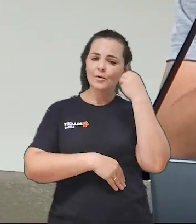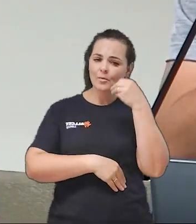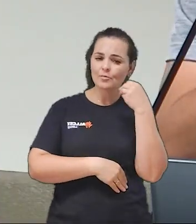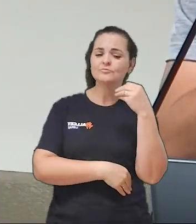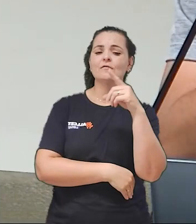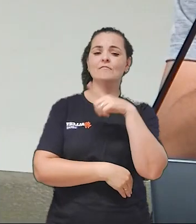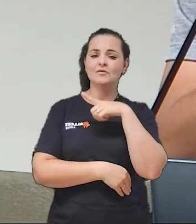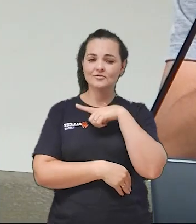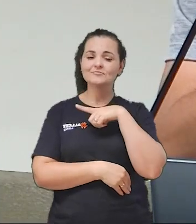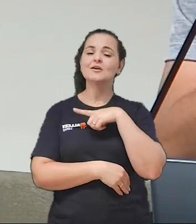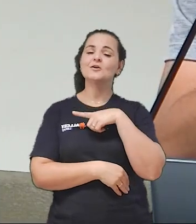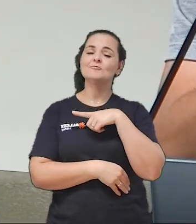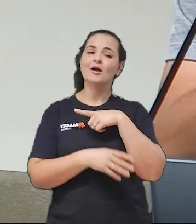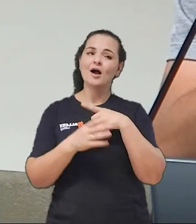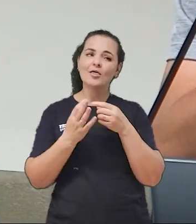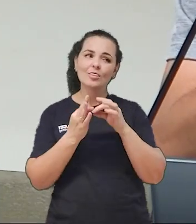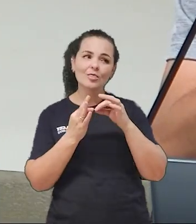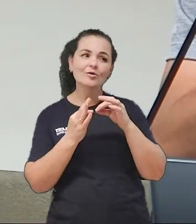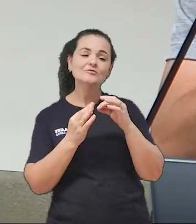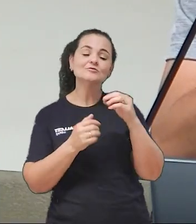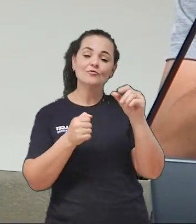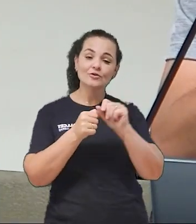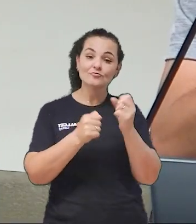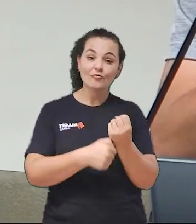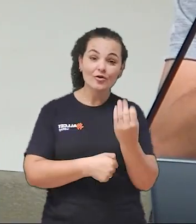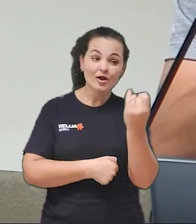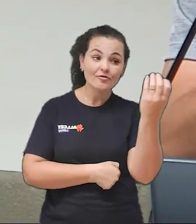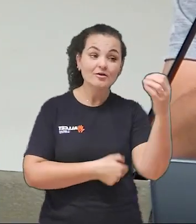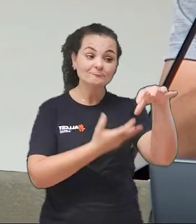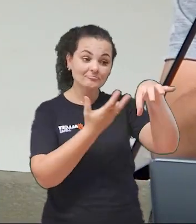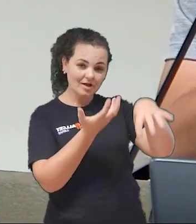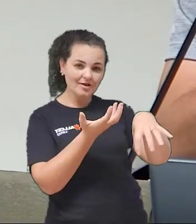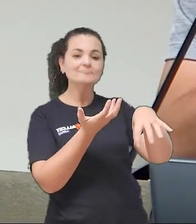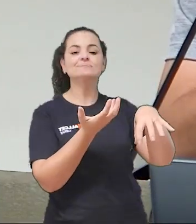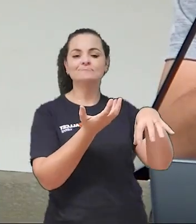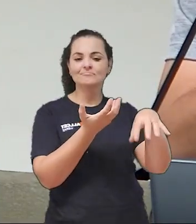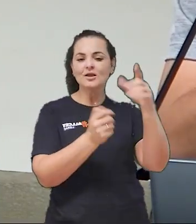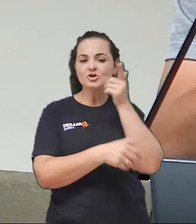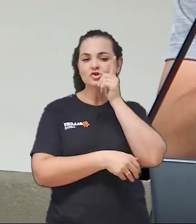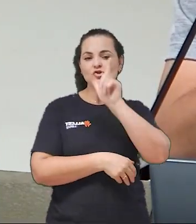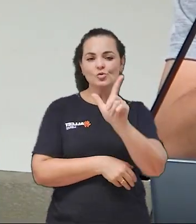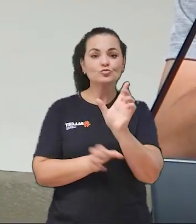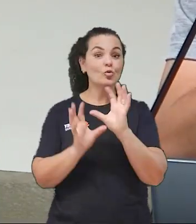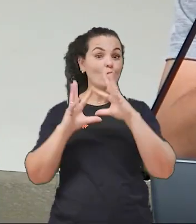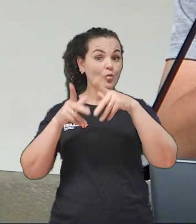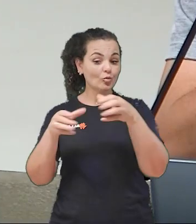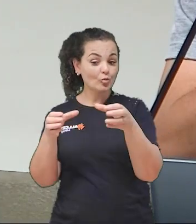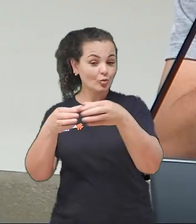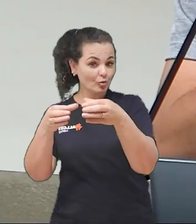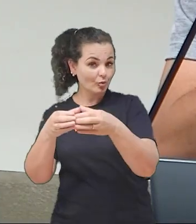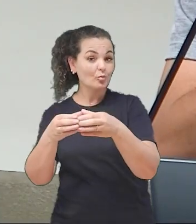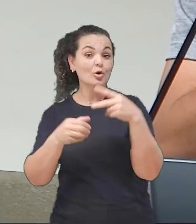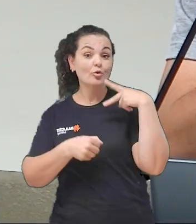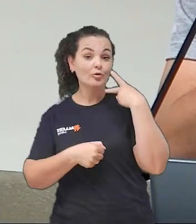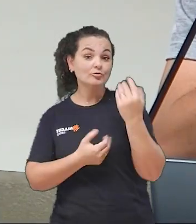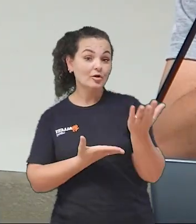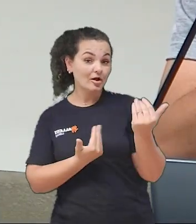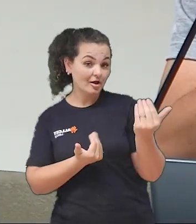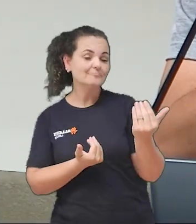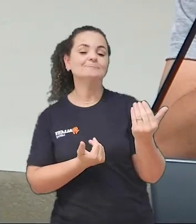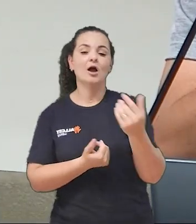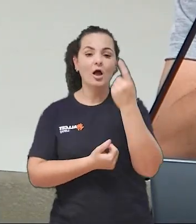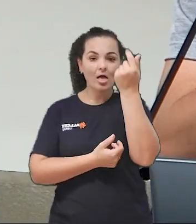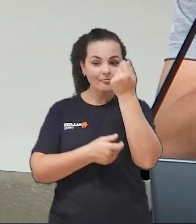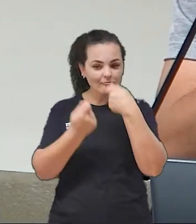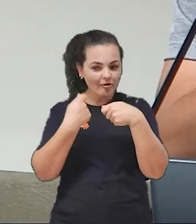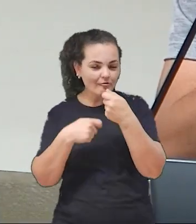feito até agora por tantas oportunidades e principalmente a nossa ida para Brasília que oportunizou a ida de todos os vereadores mirins que